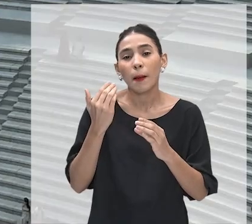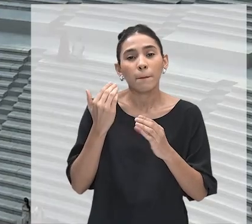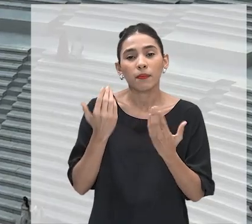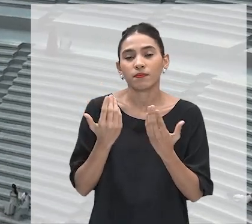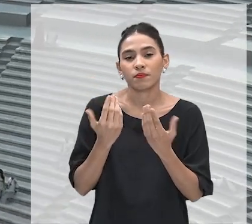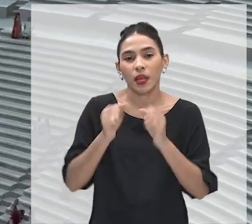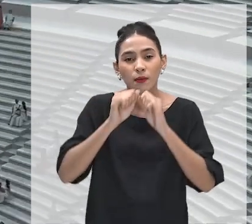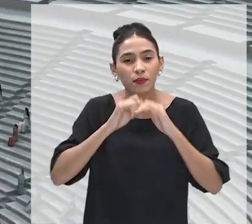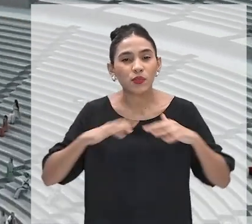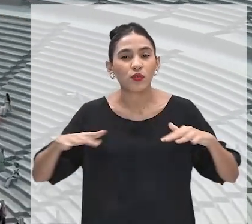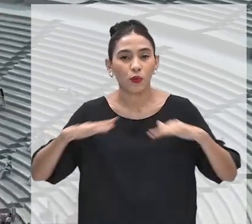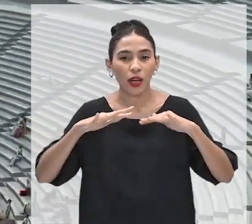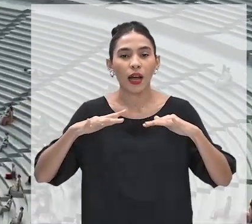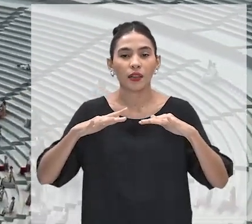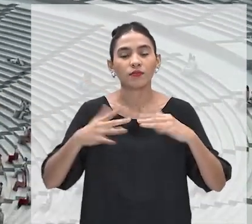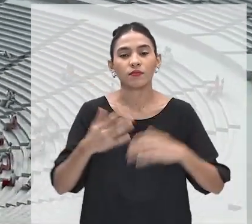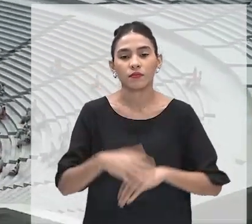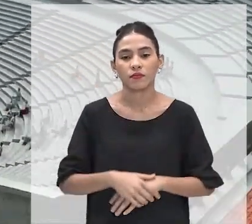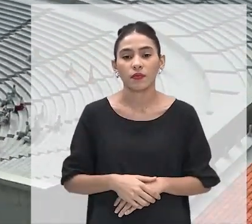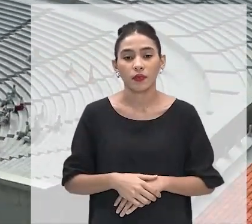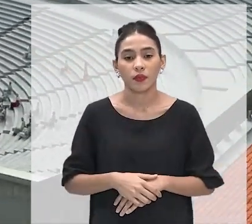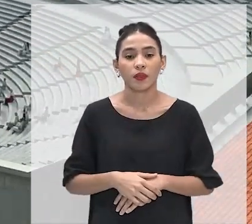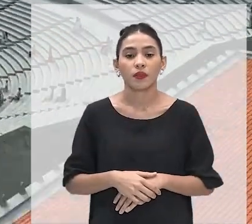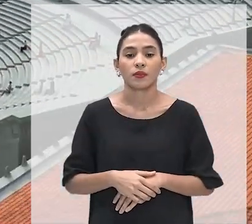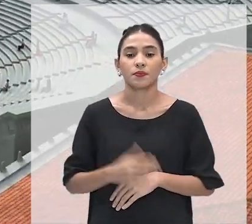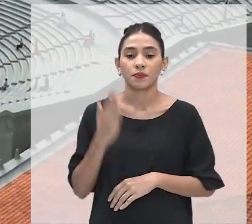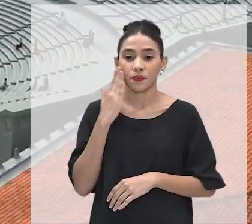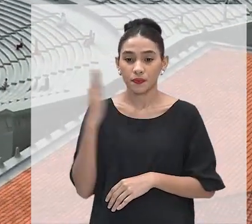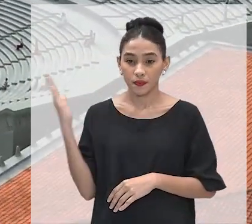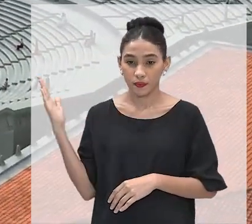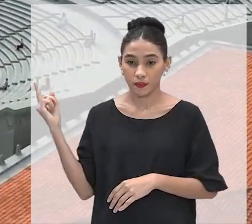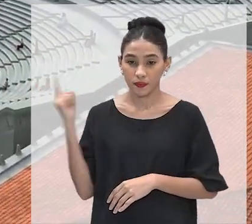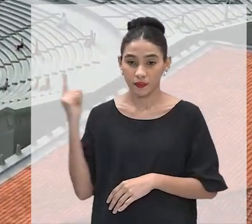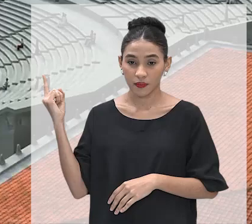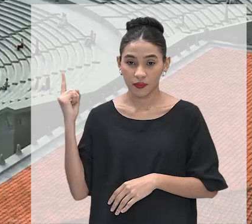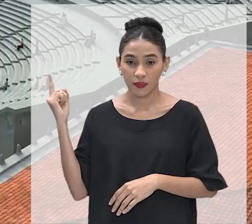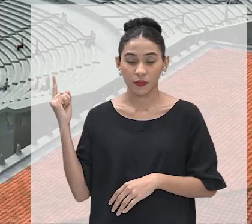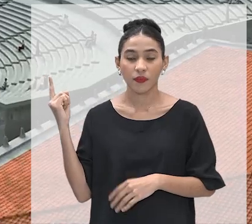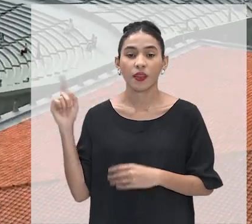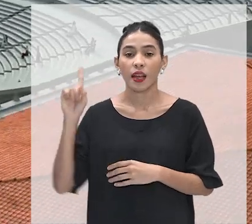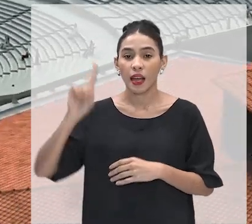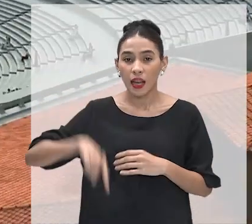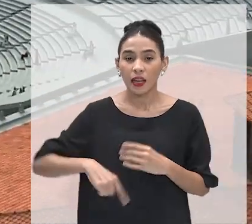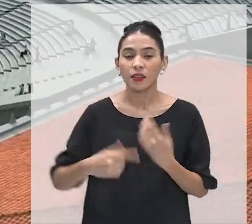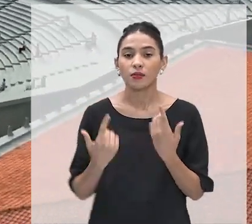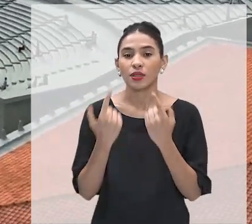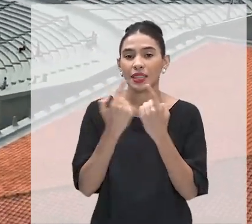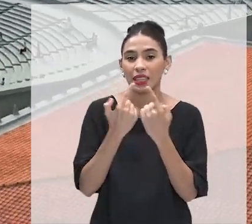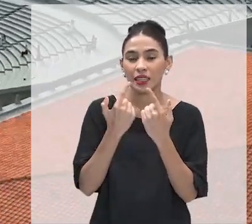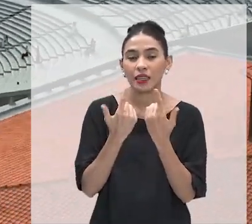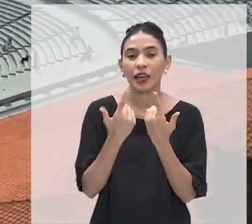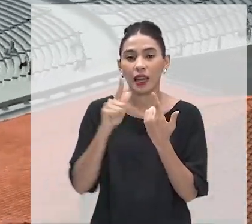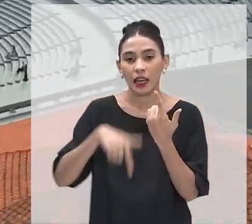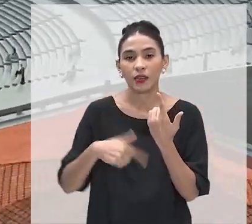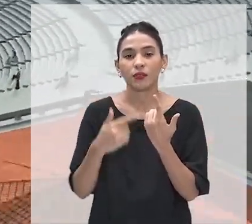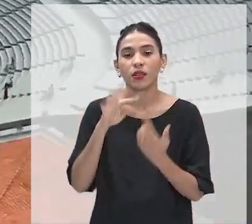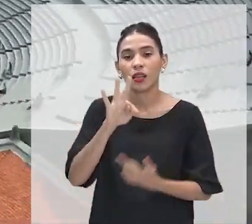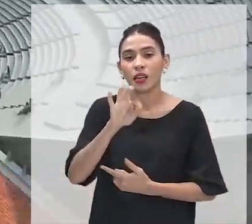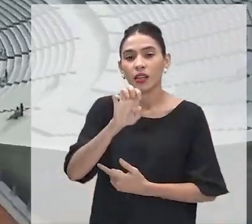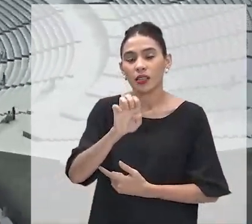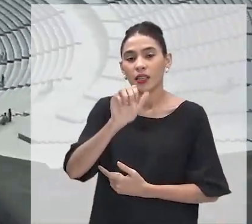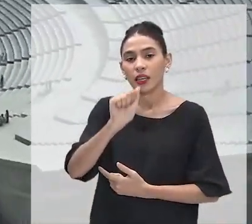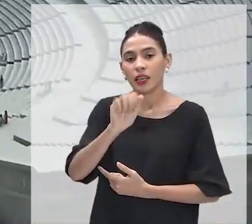teatro grego, tá? Esse aqui é um teatro grego, aonde ele vai representar, e ele